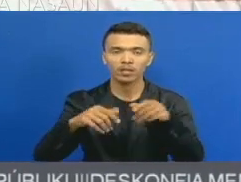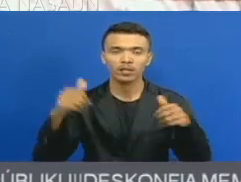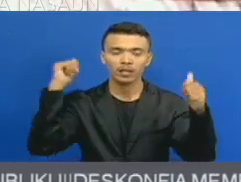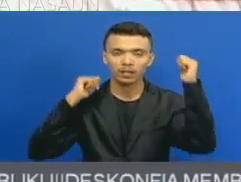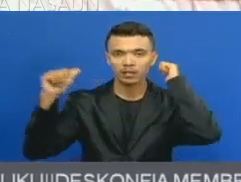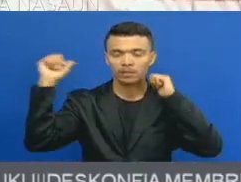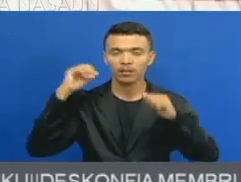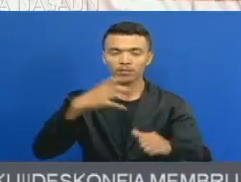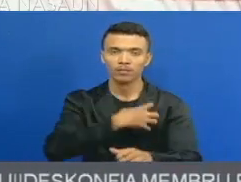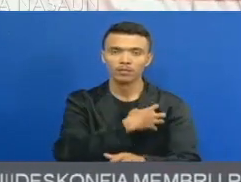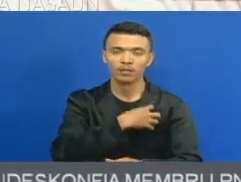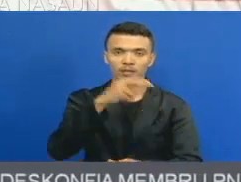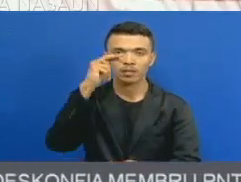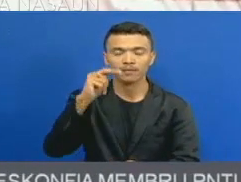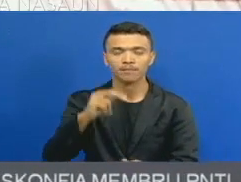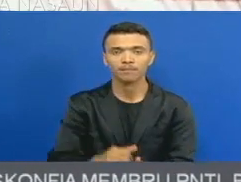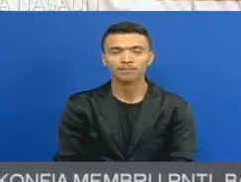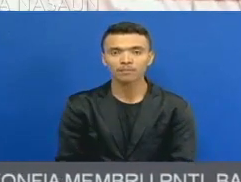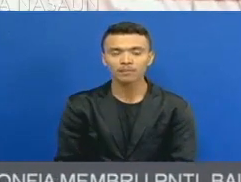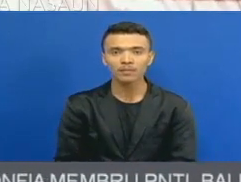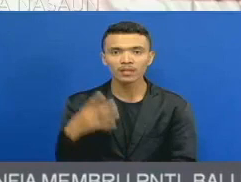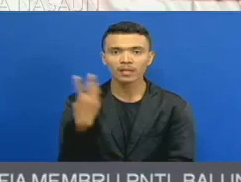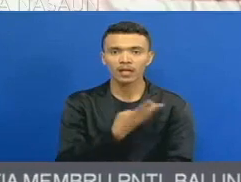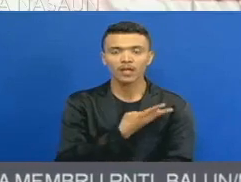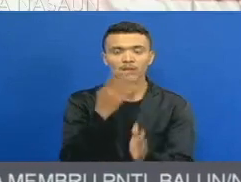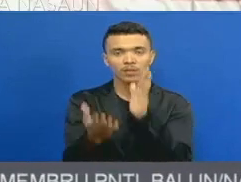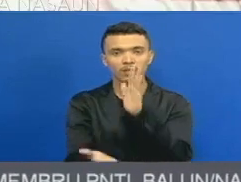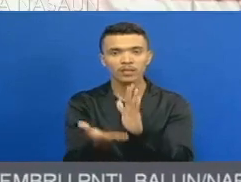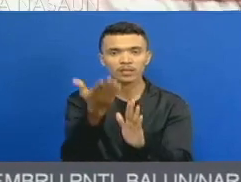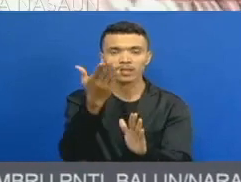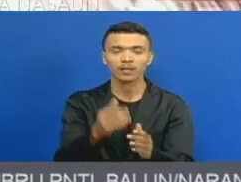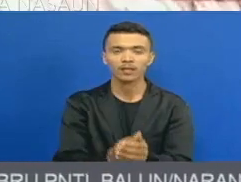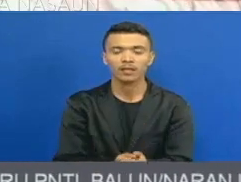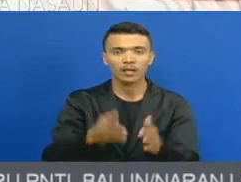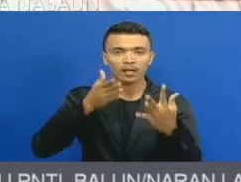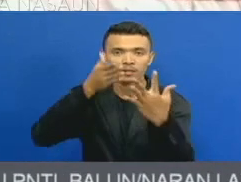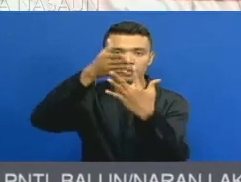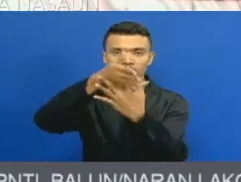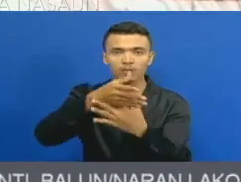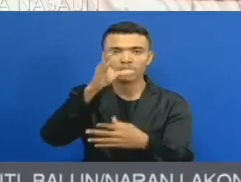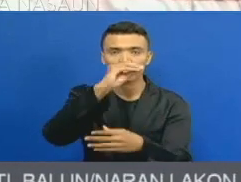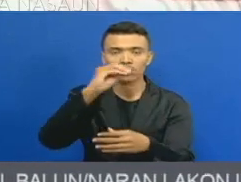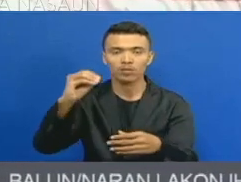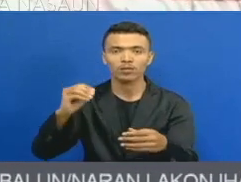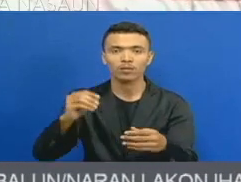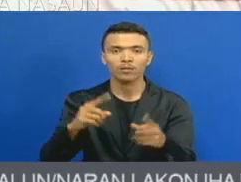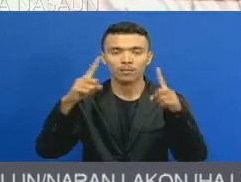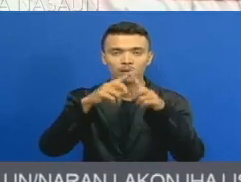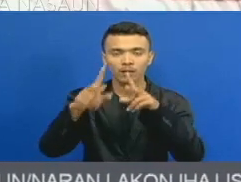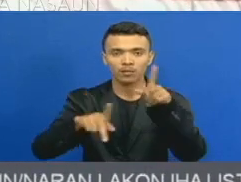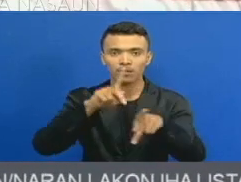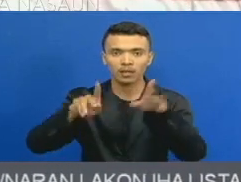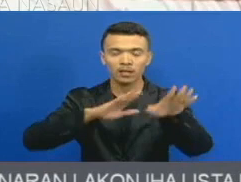atividade polícia nian. A minha sai a minha acesso no proximidade da comunidade